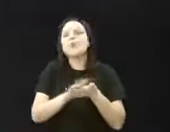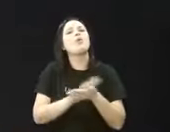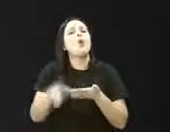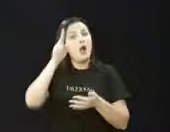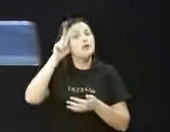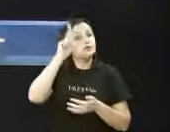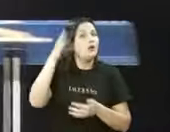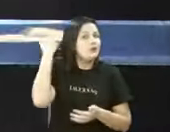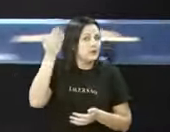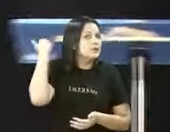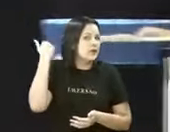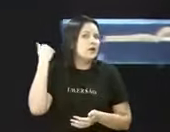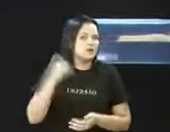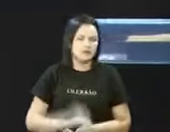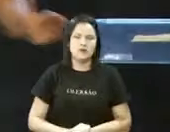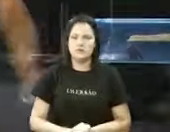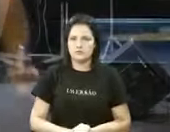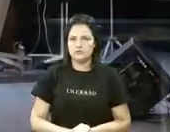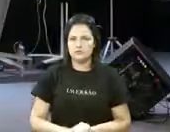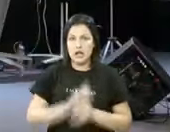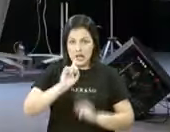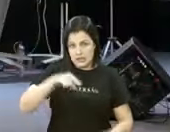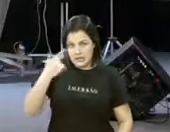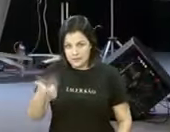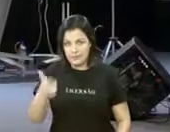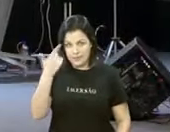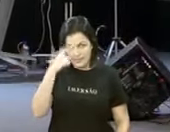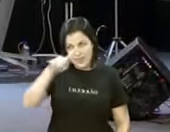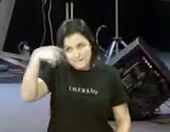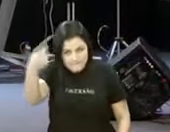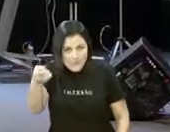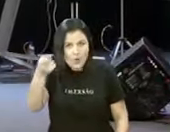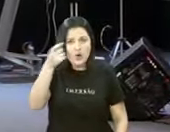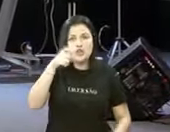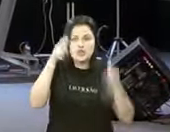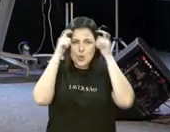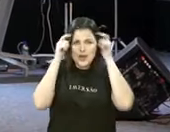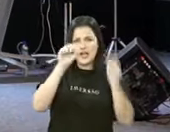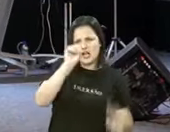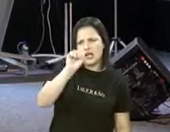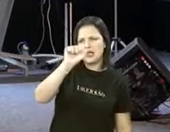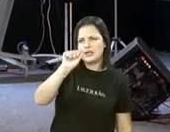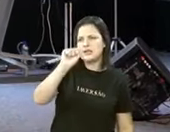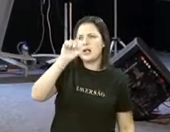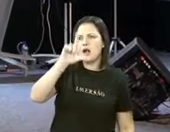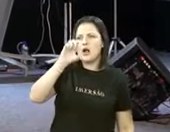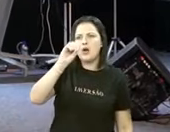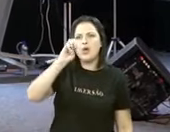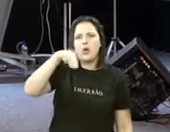ele uma referência depois de Salomão. Uzias, Uzias, Uzias. Só que quando eles olham para o trono, agora está